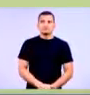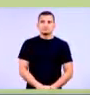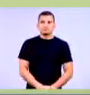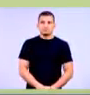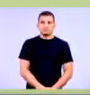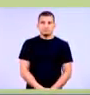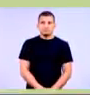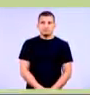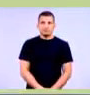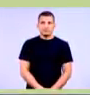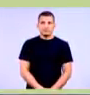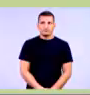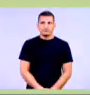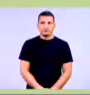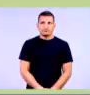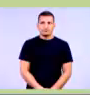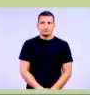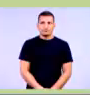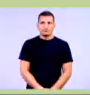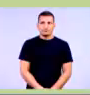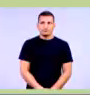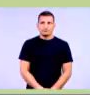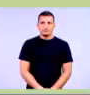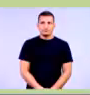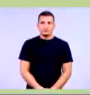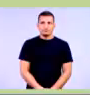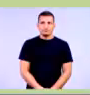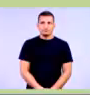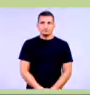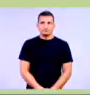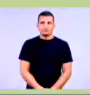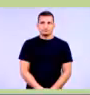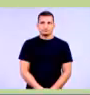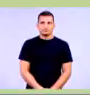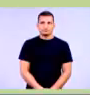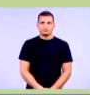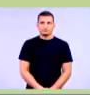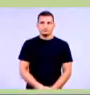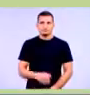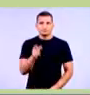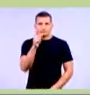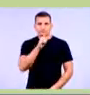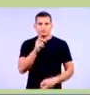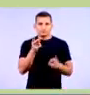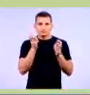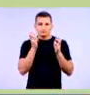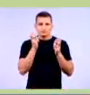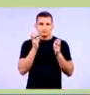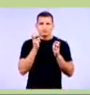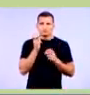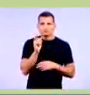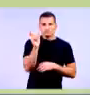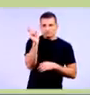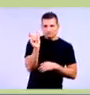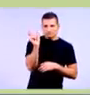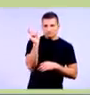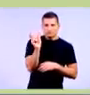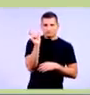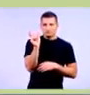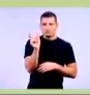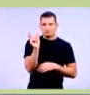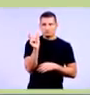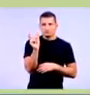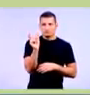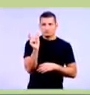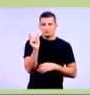Tá? Então, é isso. Agora veremos aqui, não sei se vocês perceberam nesse navegação do questionário, que